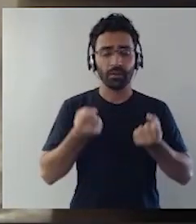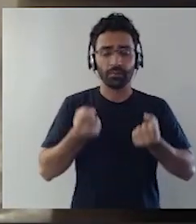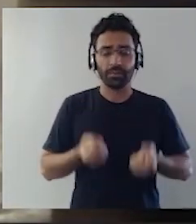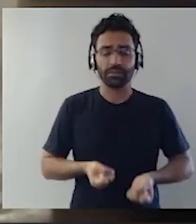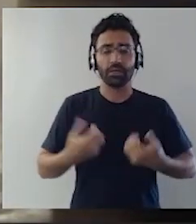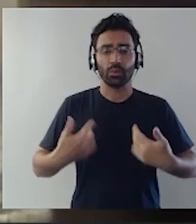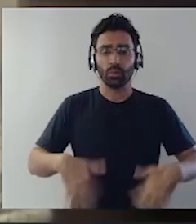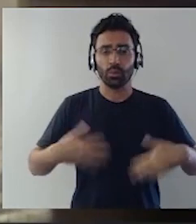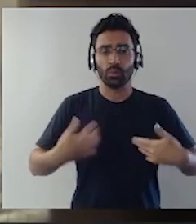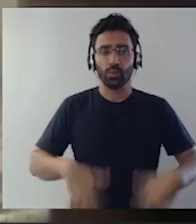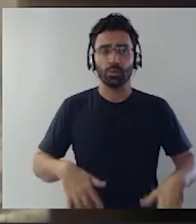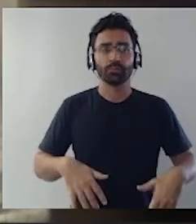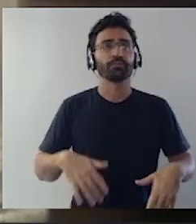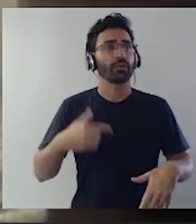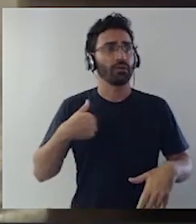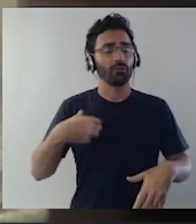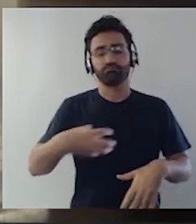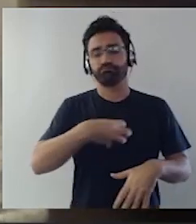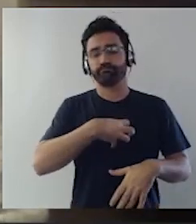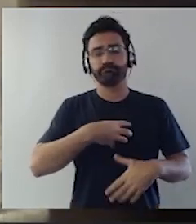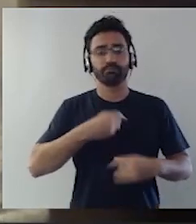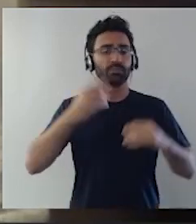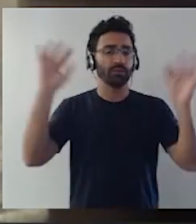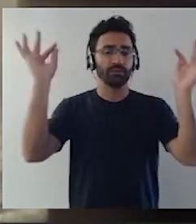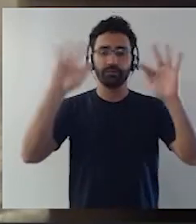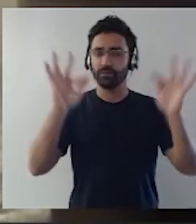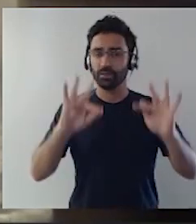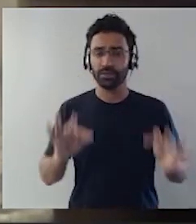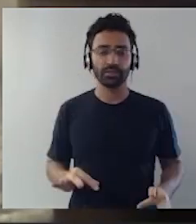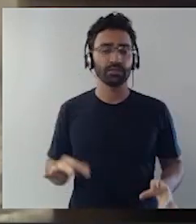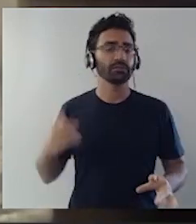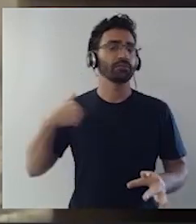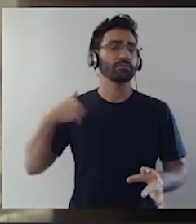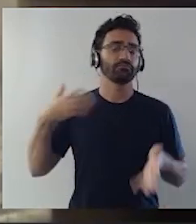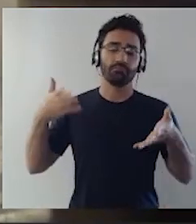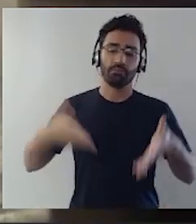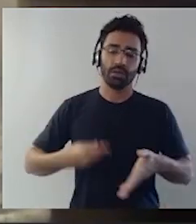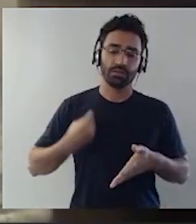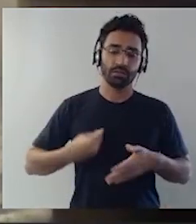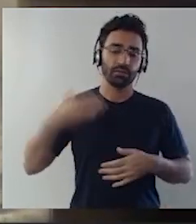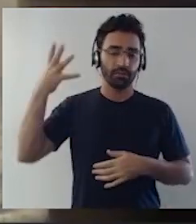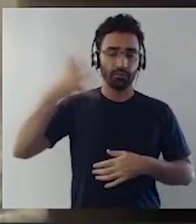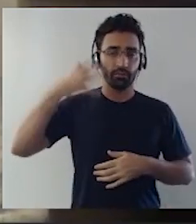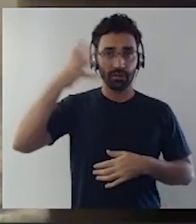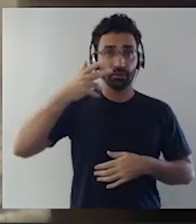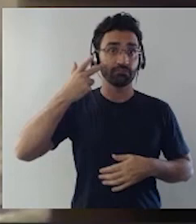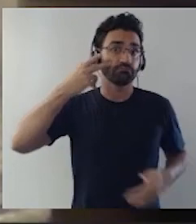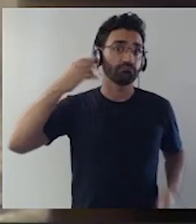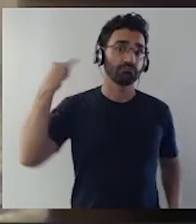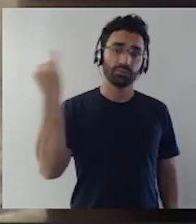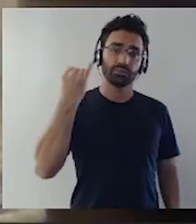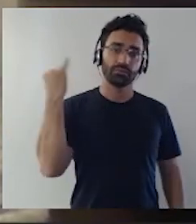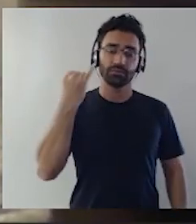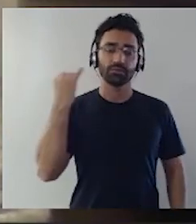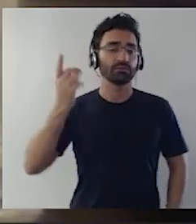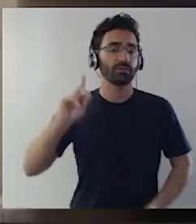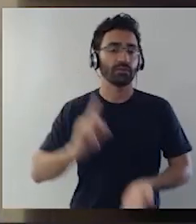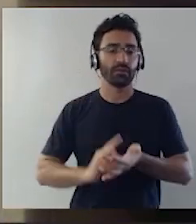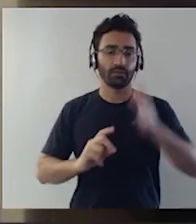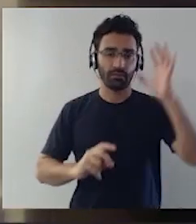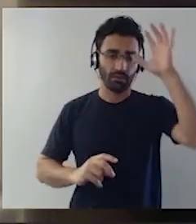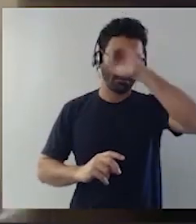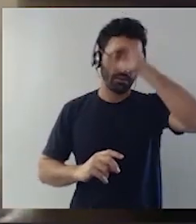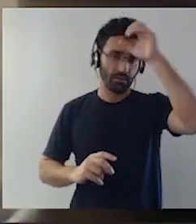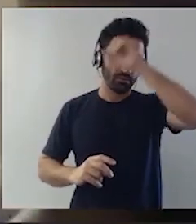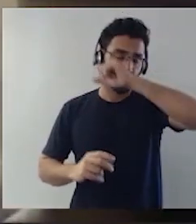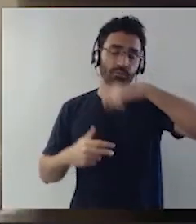chama. E eu estou muito feliz de ter participado desse painel de extrema valia, extrema importância e grande aprendizado. Né?